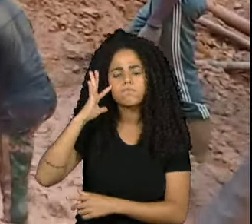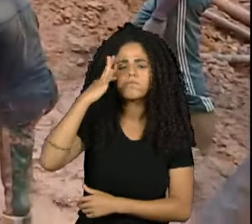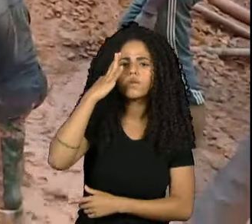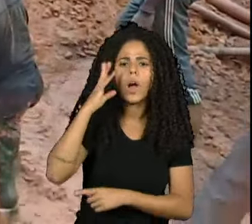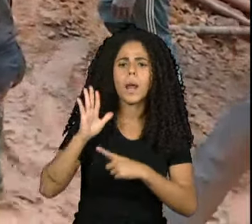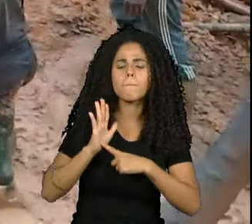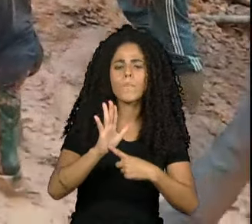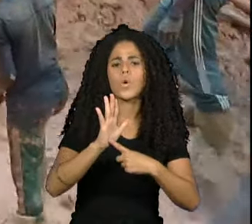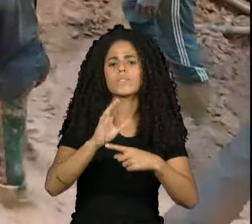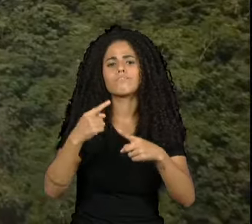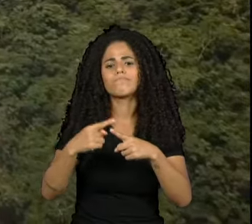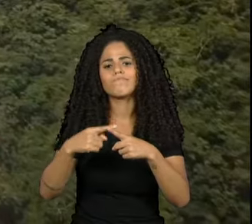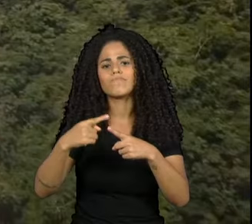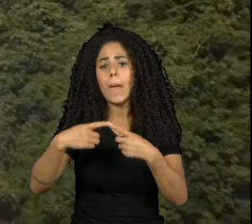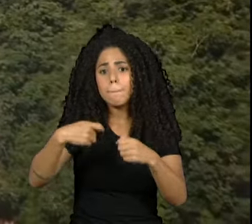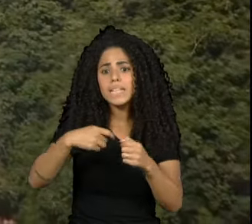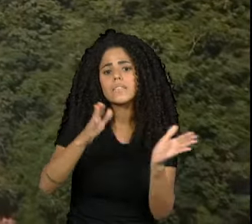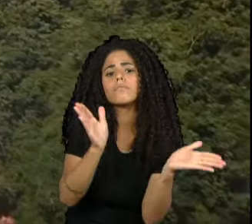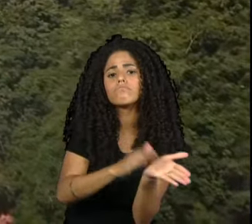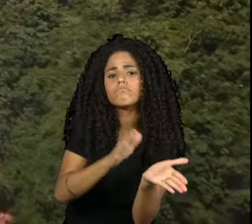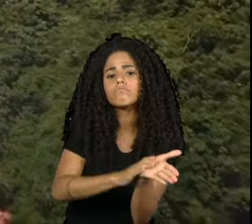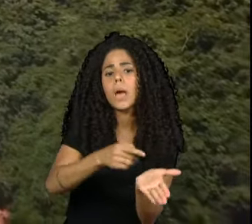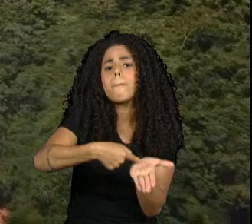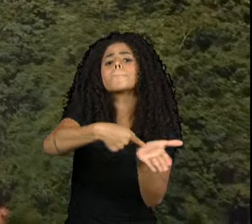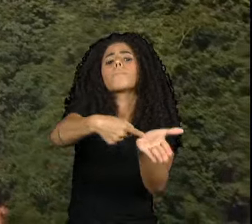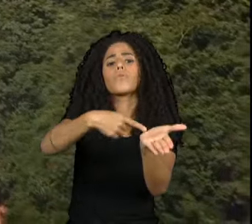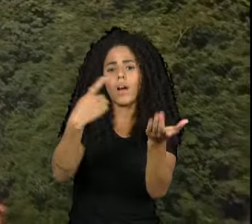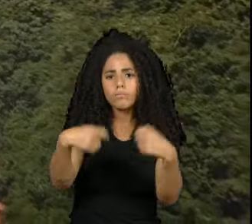reforça a necessidade de licenciamento e